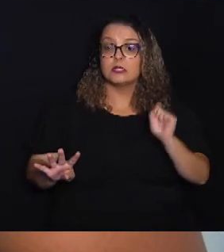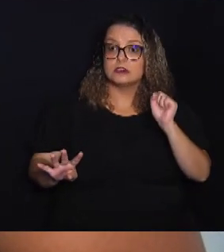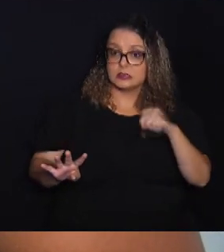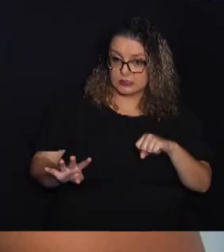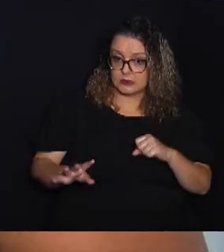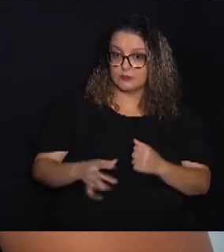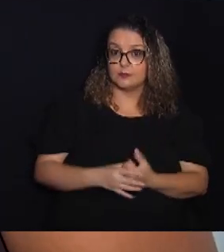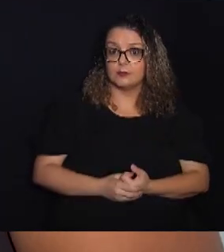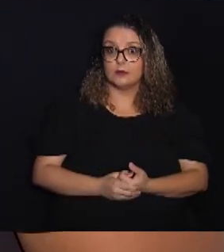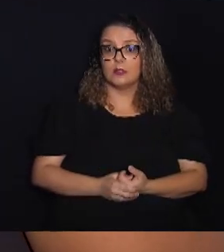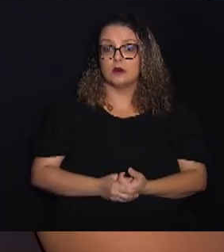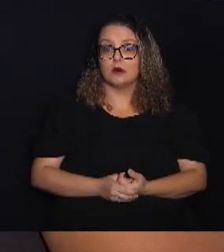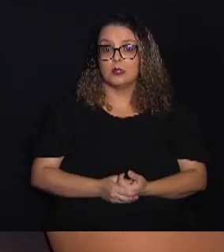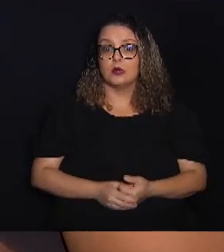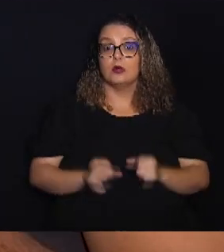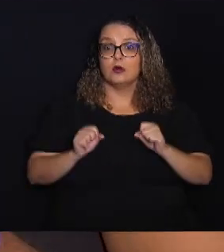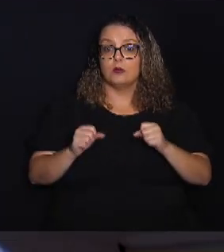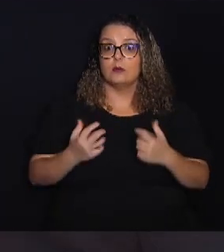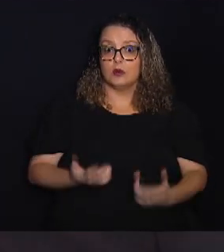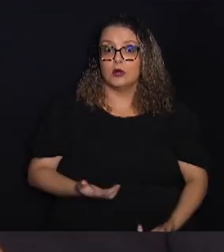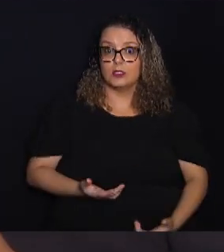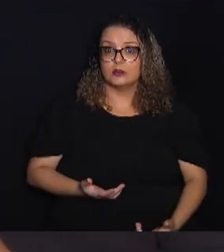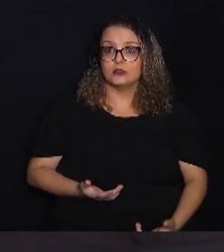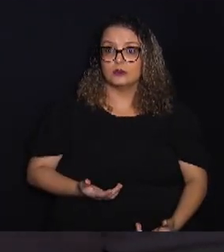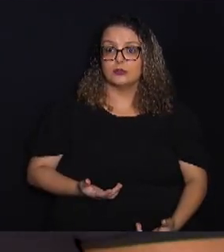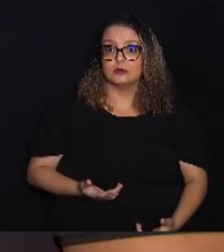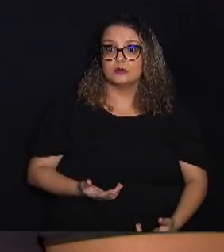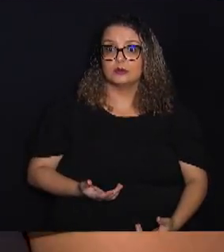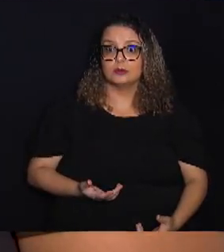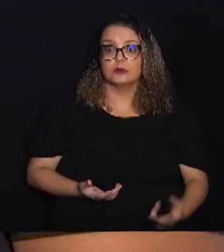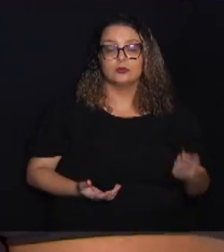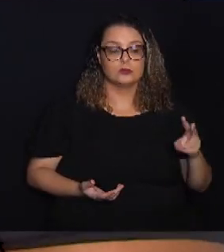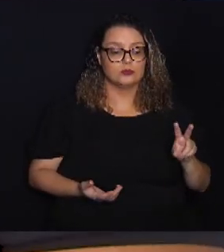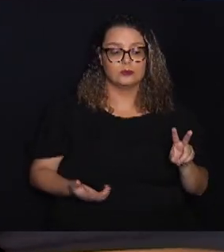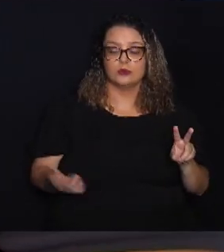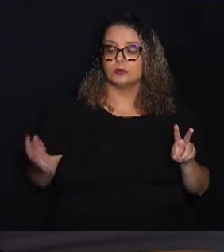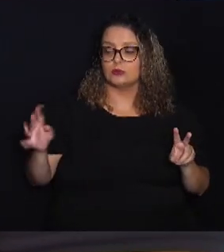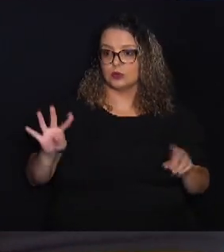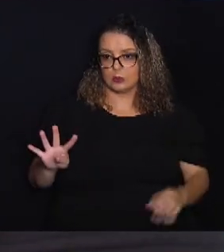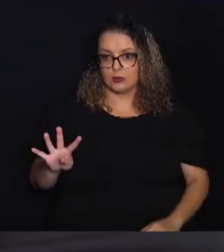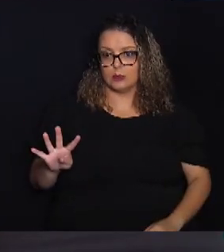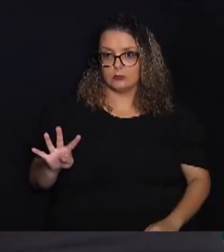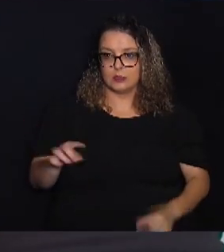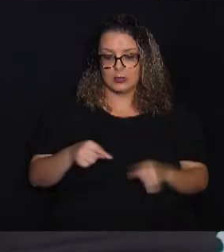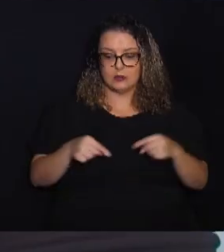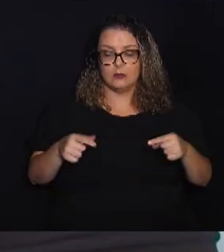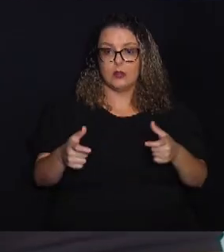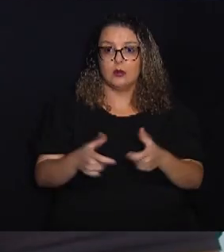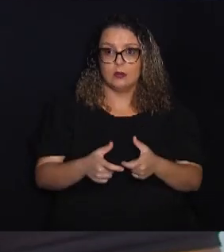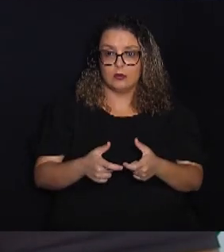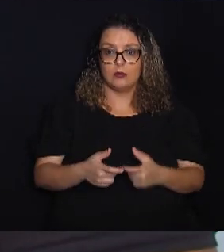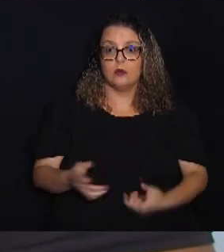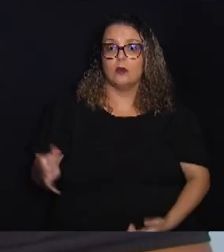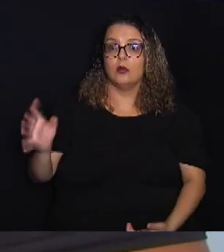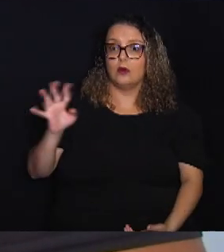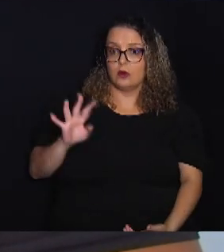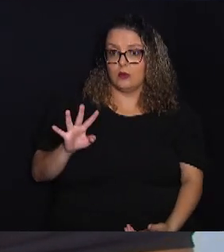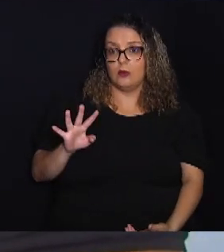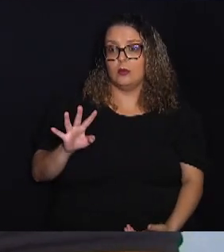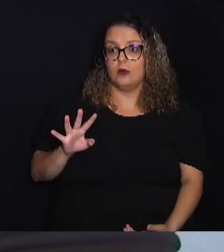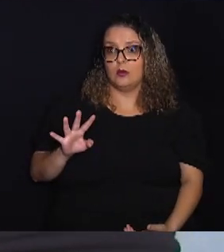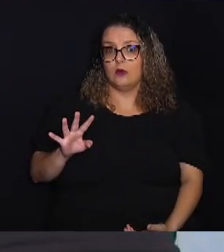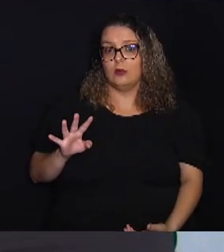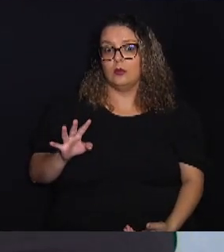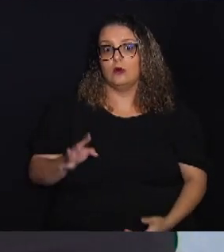quatro jogadores, né? Isso. Você pode jogar com dois ou quatro jogadores nessas quadras menores.